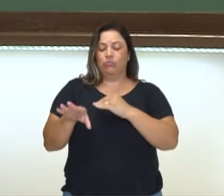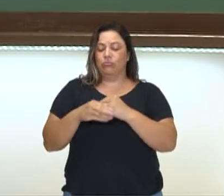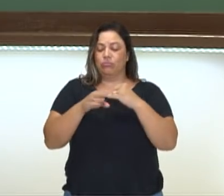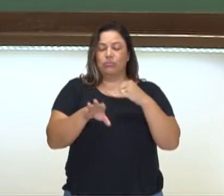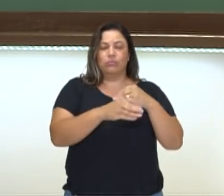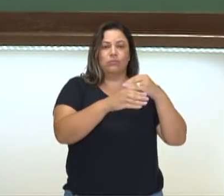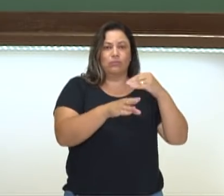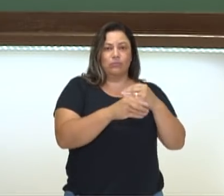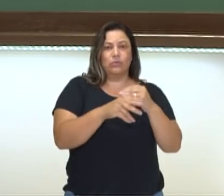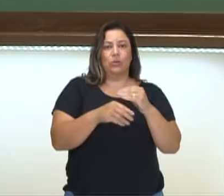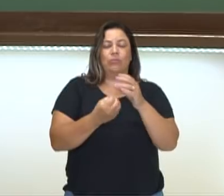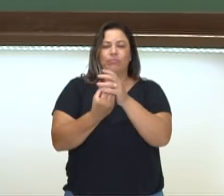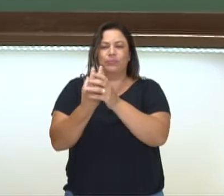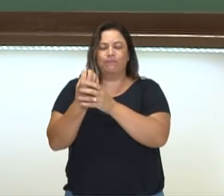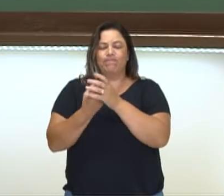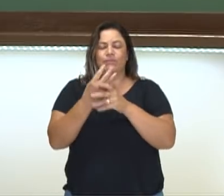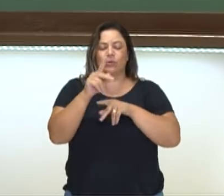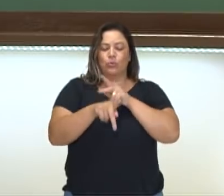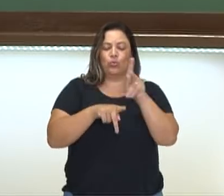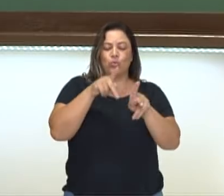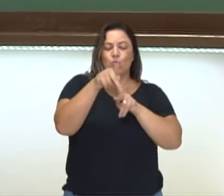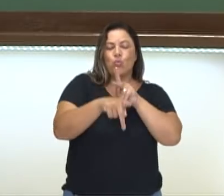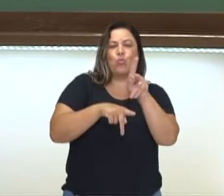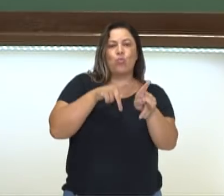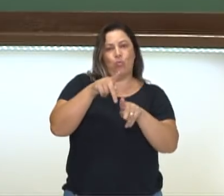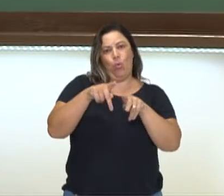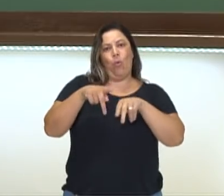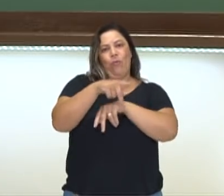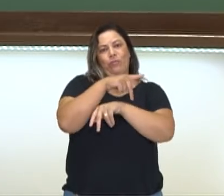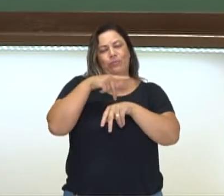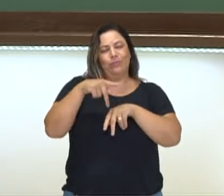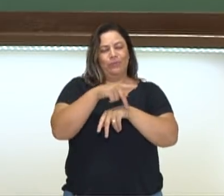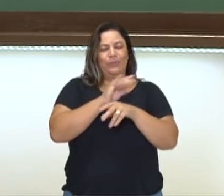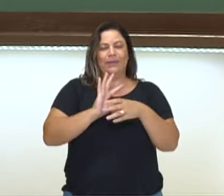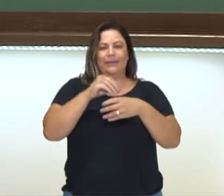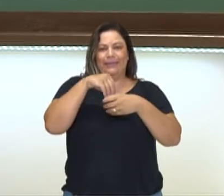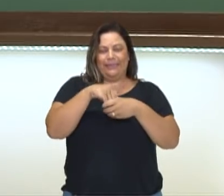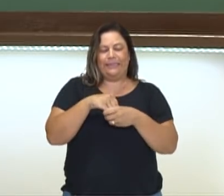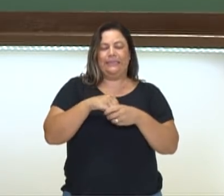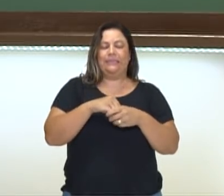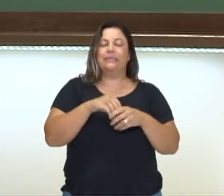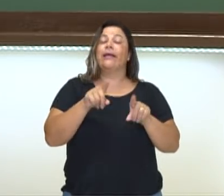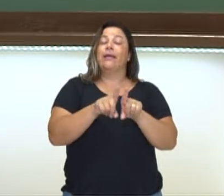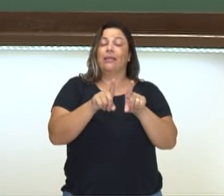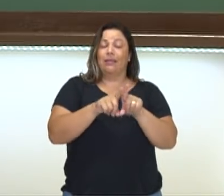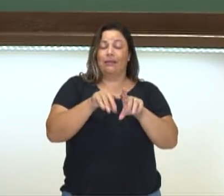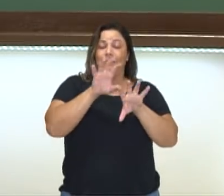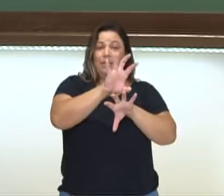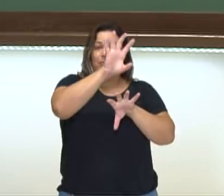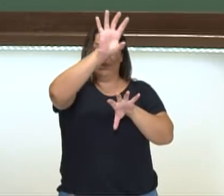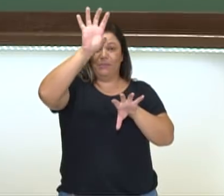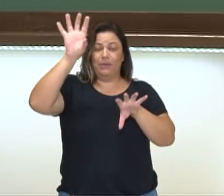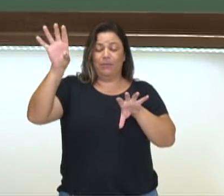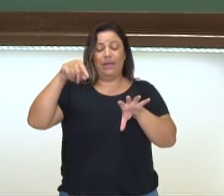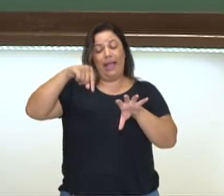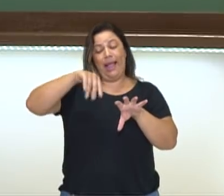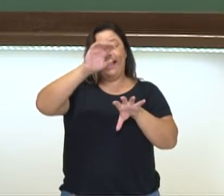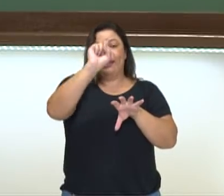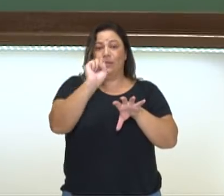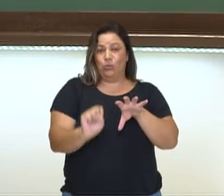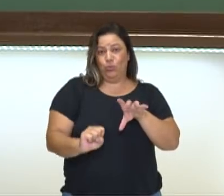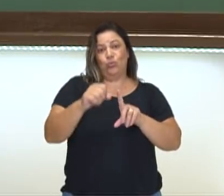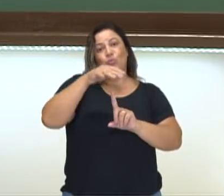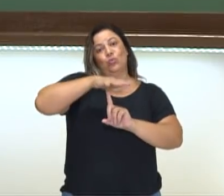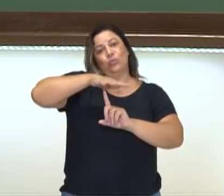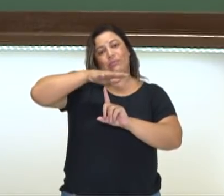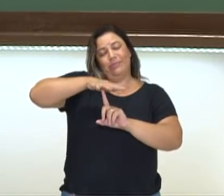nossa identidade enquanto povo, enquanto nação, mas também enquanto região, no nosso caso Sul, enquanto estado do